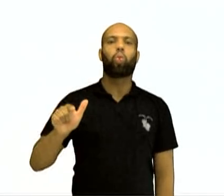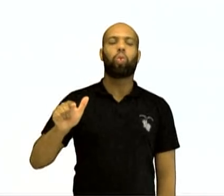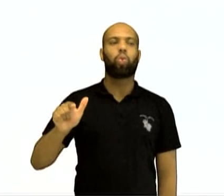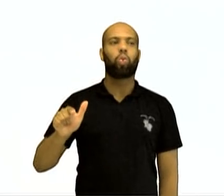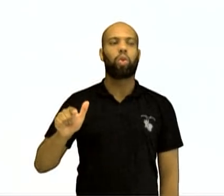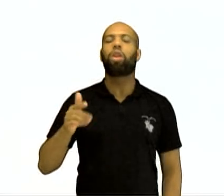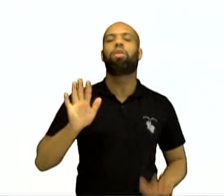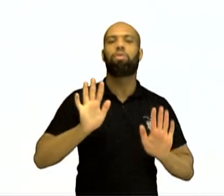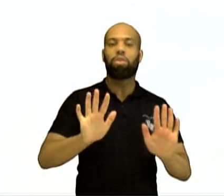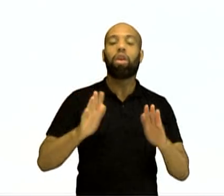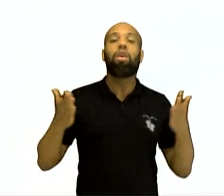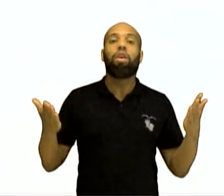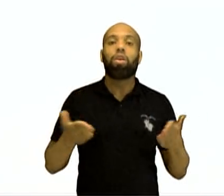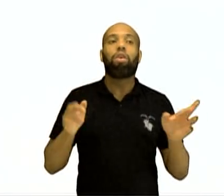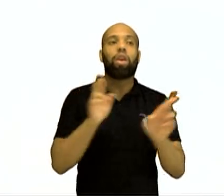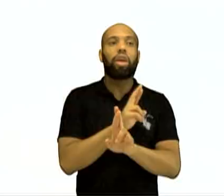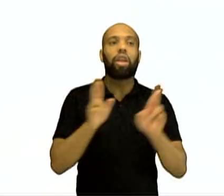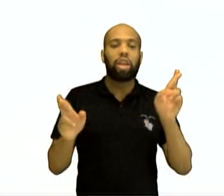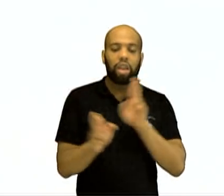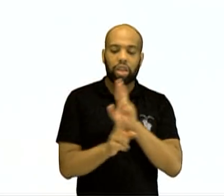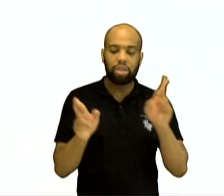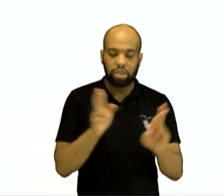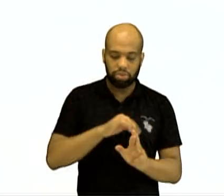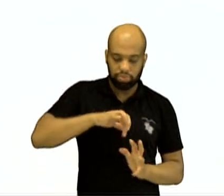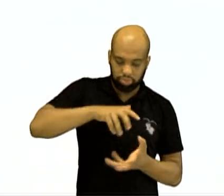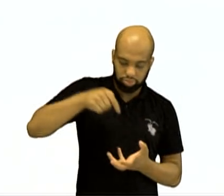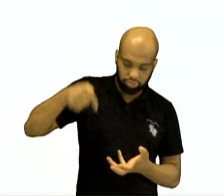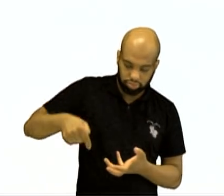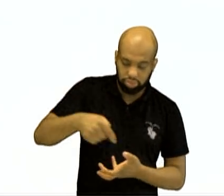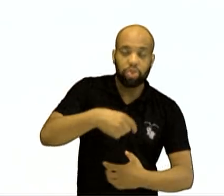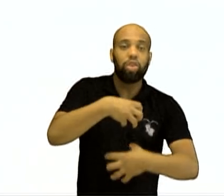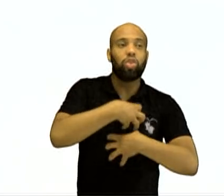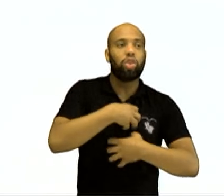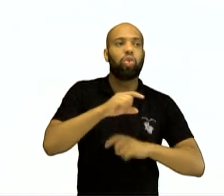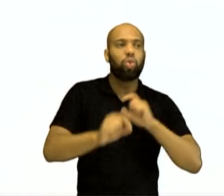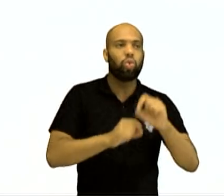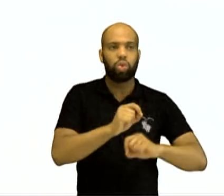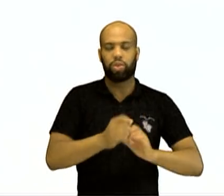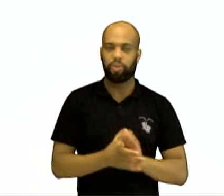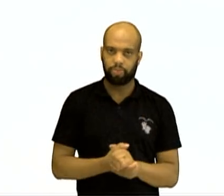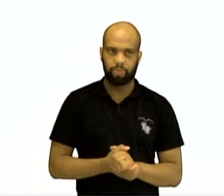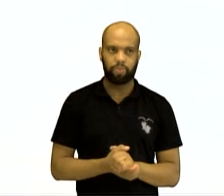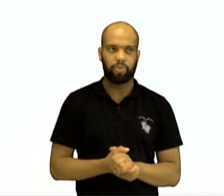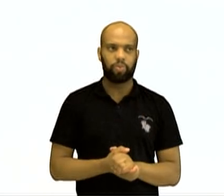Agora vamos falar de uma relação internacional numa esfera, né, numa escala